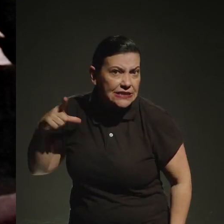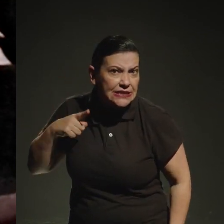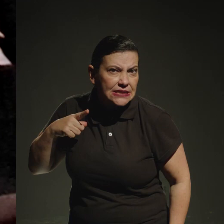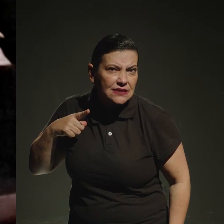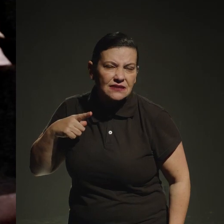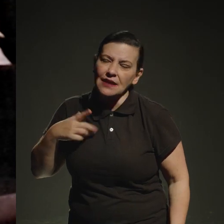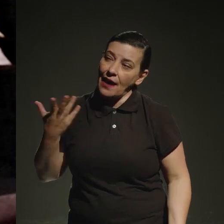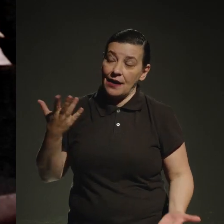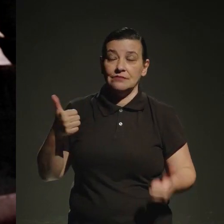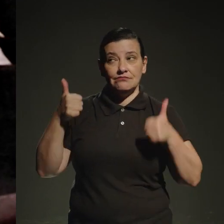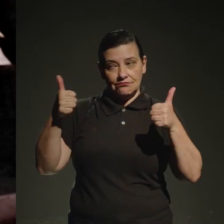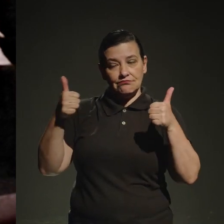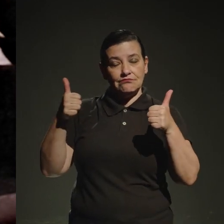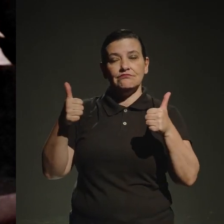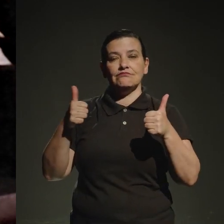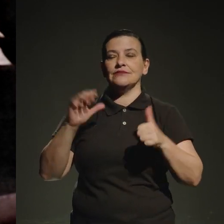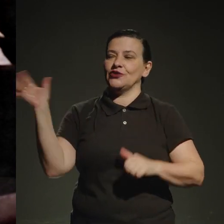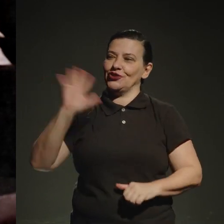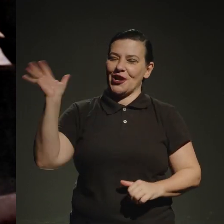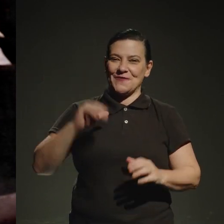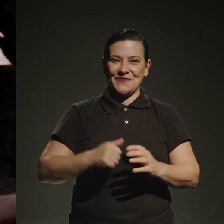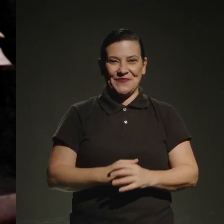Alô, Miguel? Tá me ouvindo?